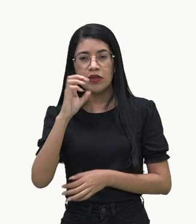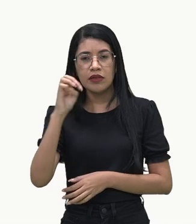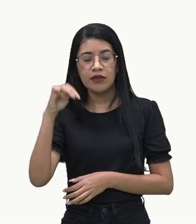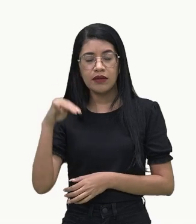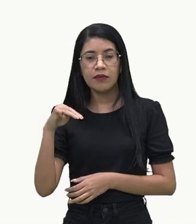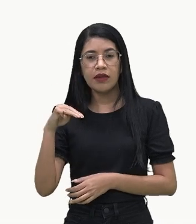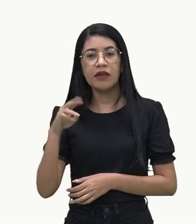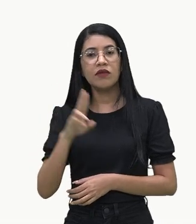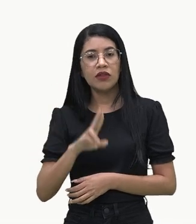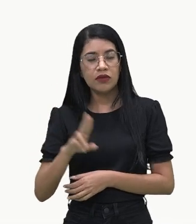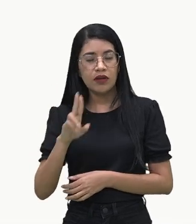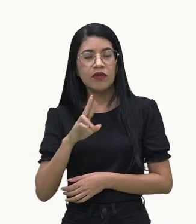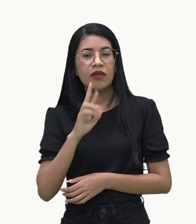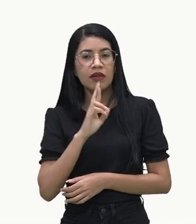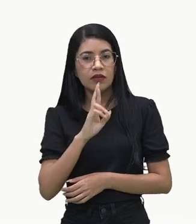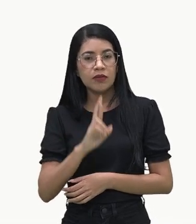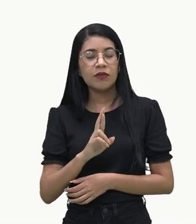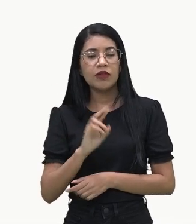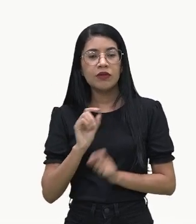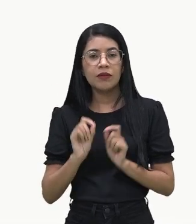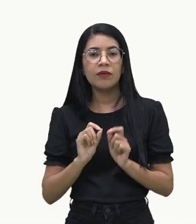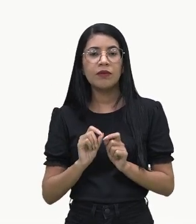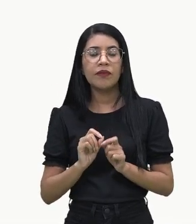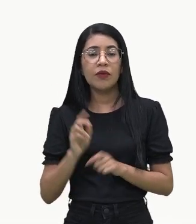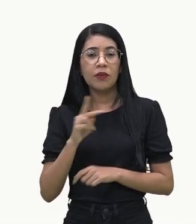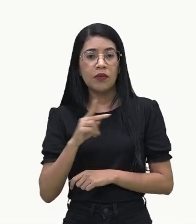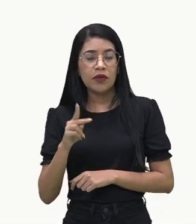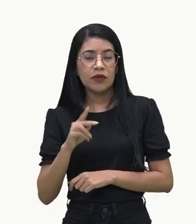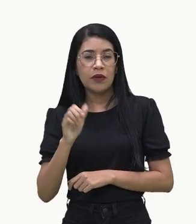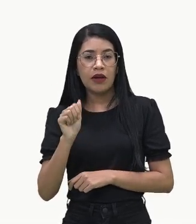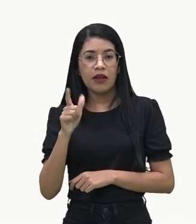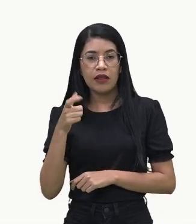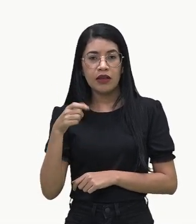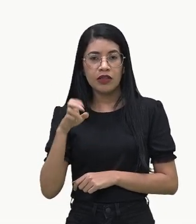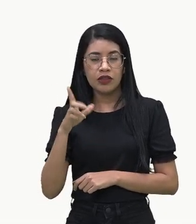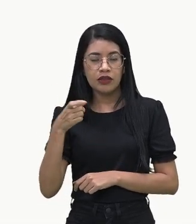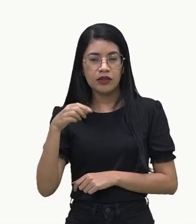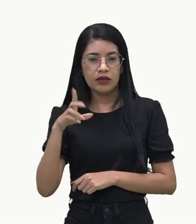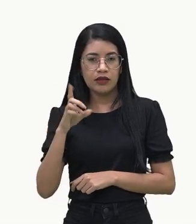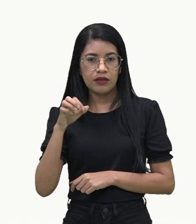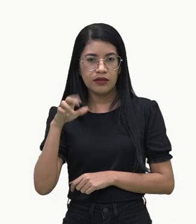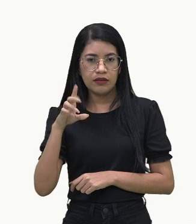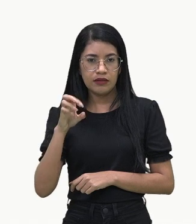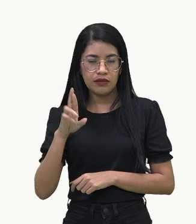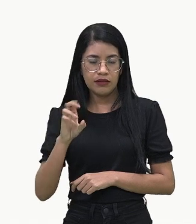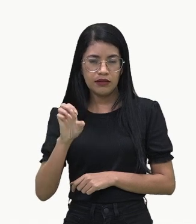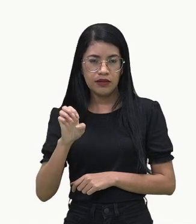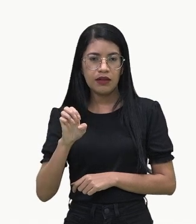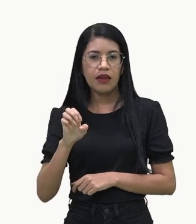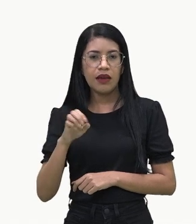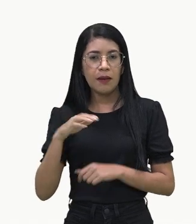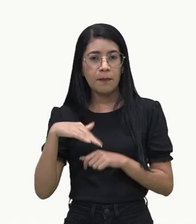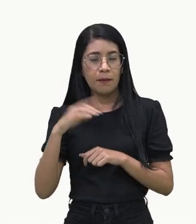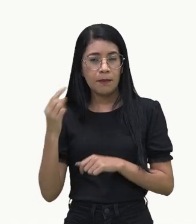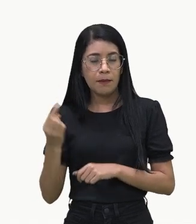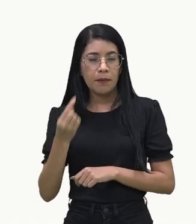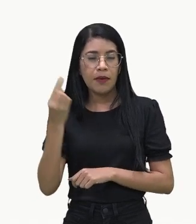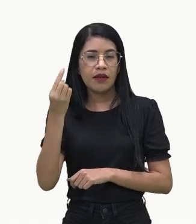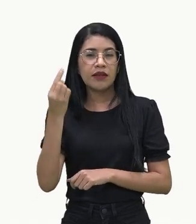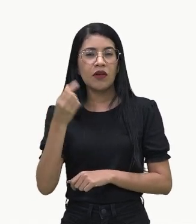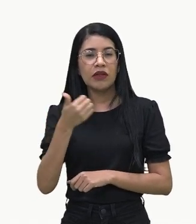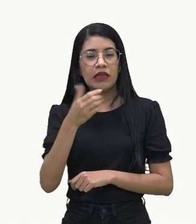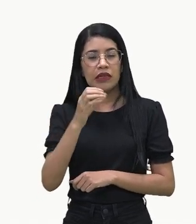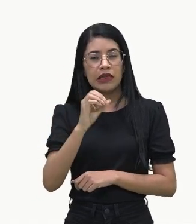Então, por isso que a nossa resposta é que o professor Alexandre, ele é mais alto 10 centímetros